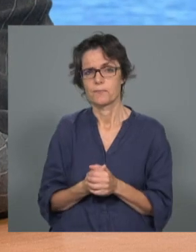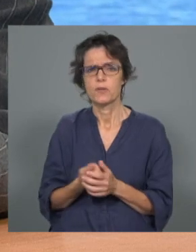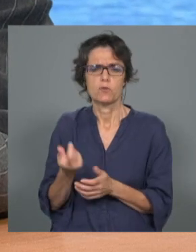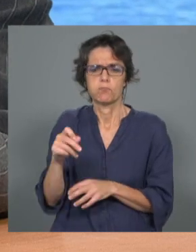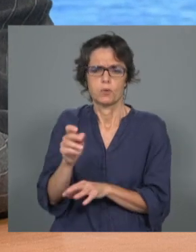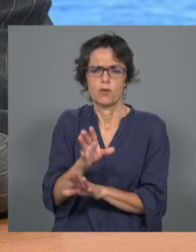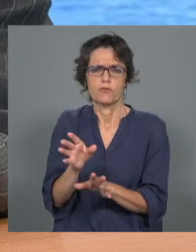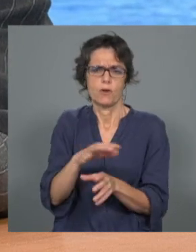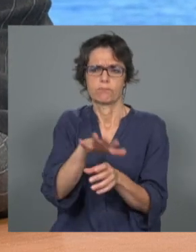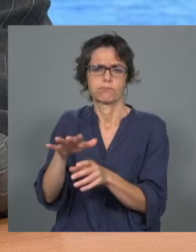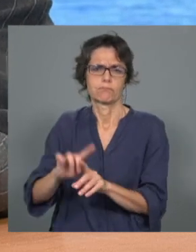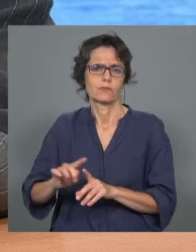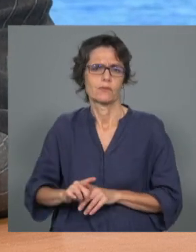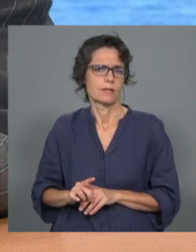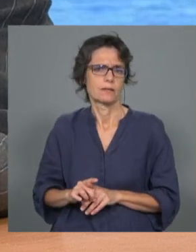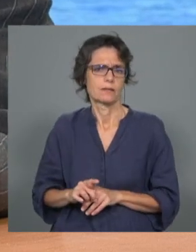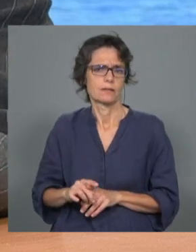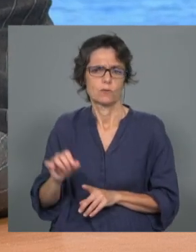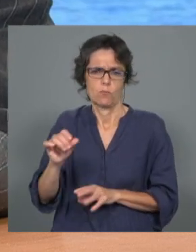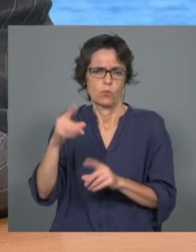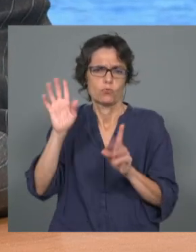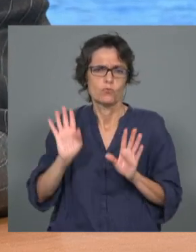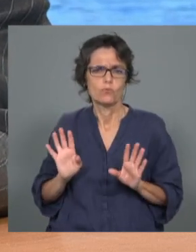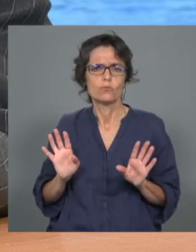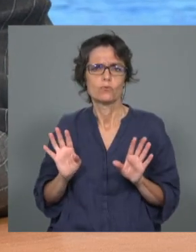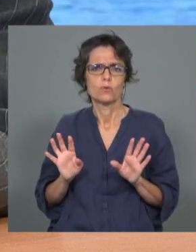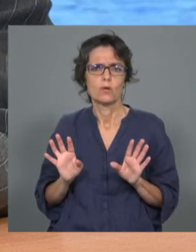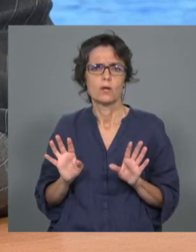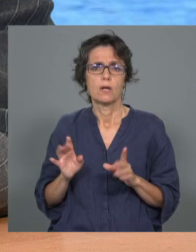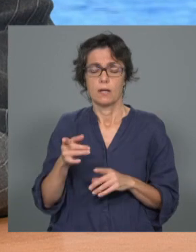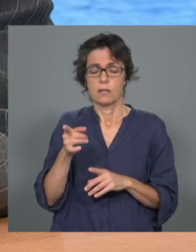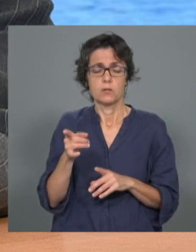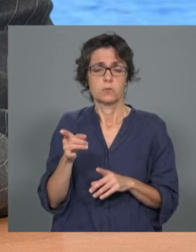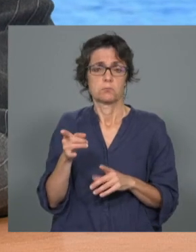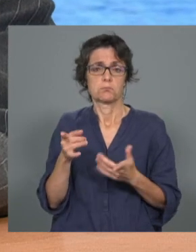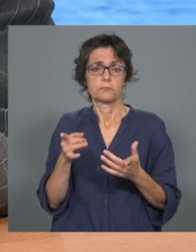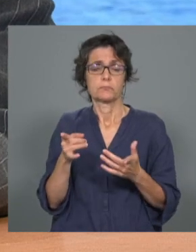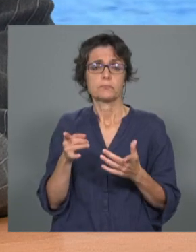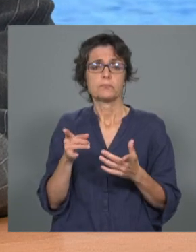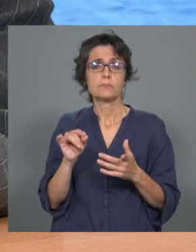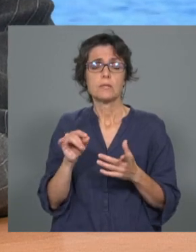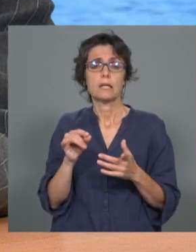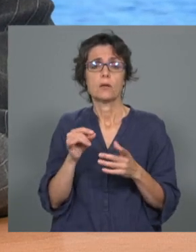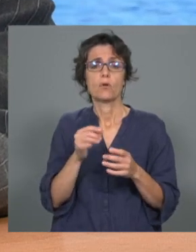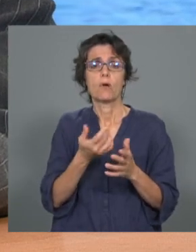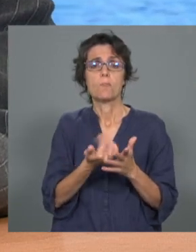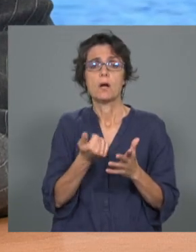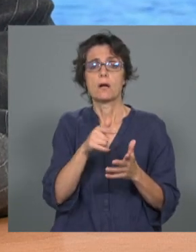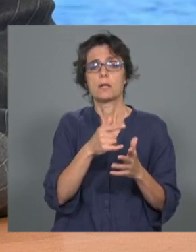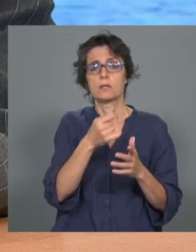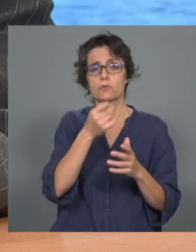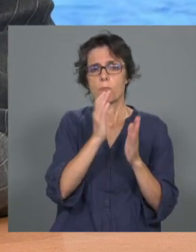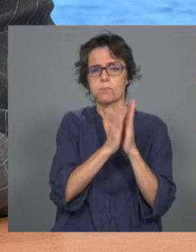nenhum, nem isso toca, nem isso belisca a historicidade da existência de São